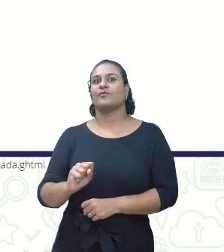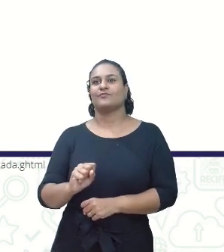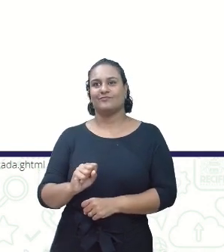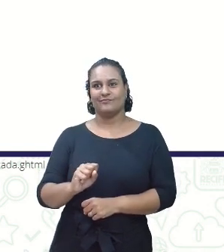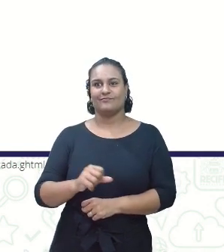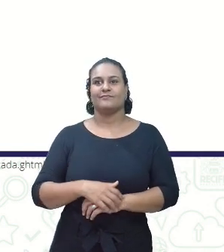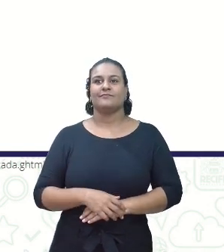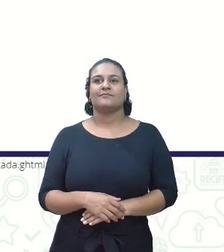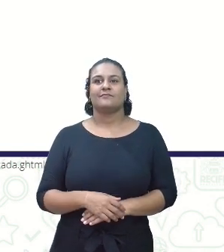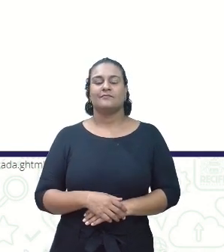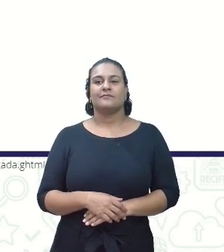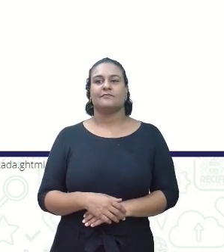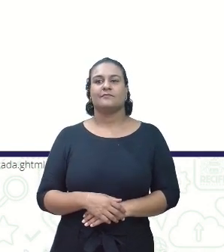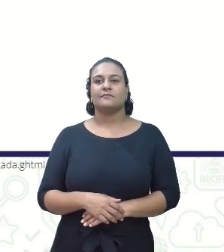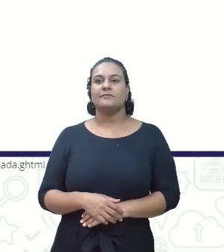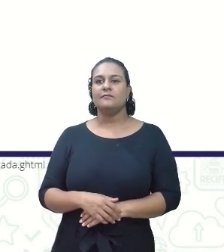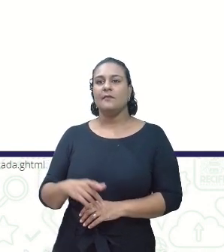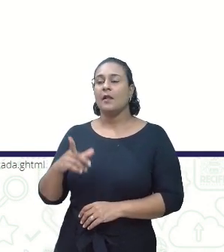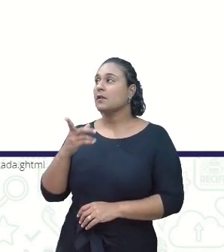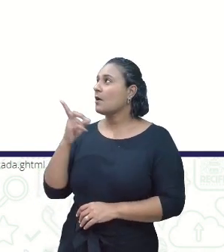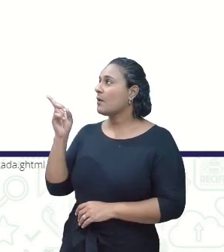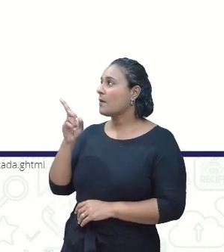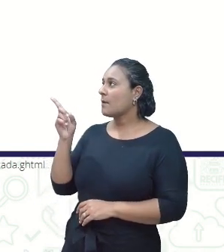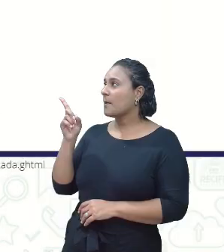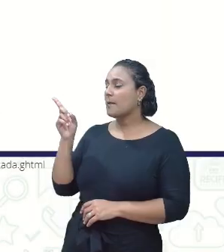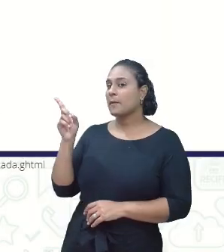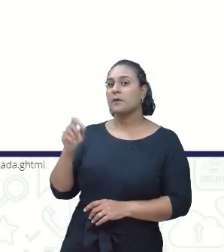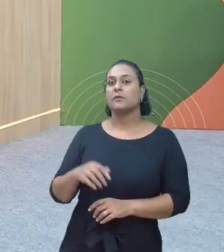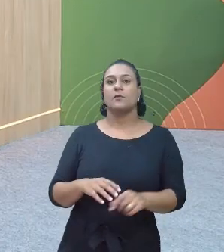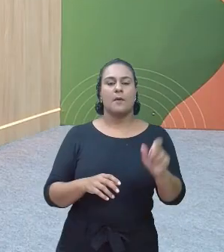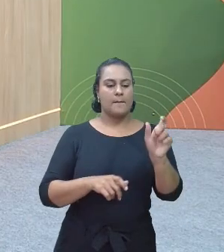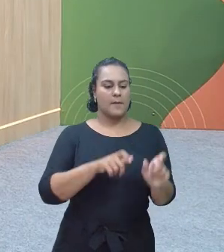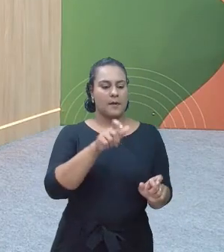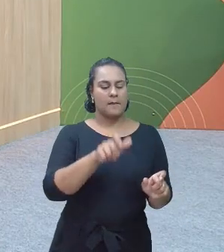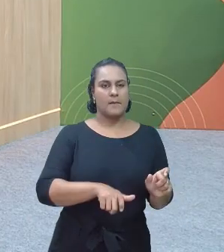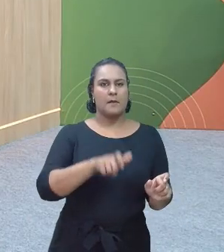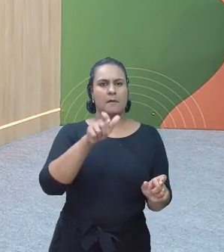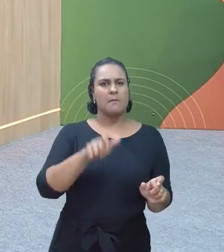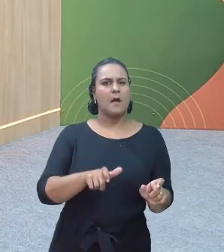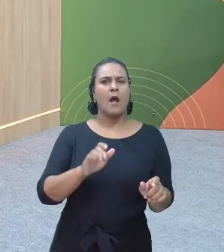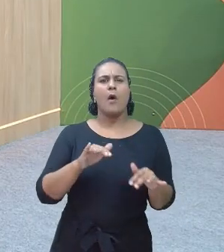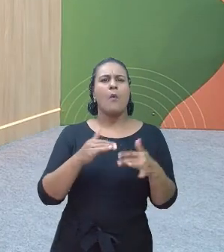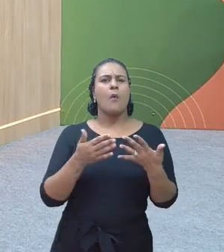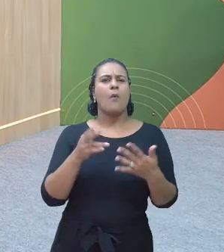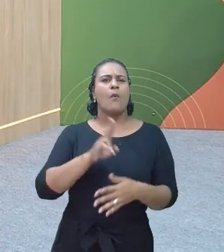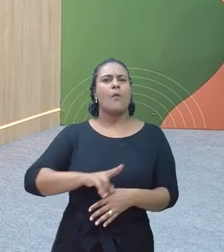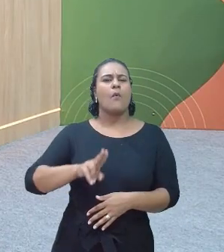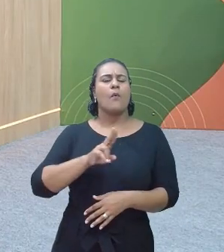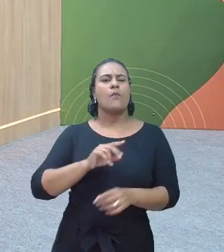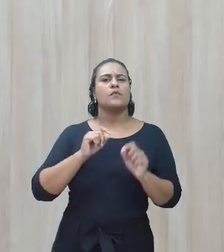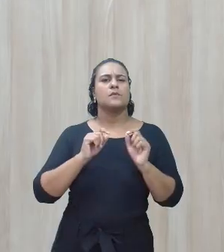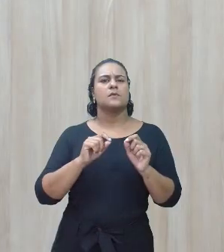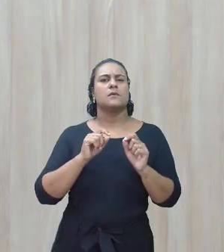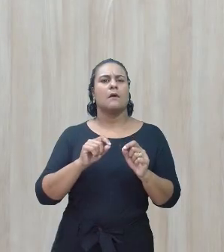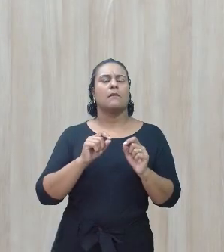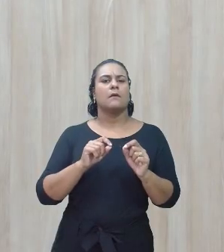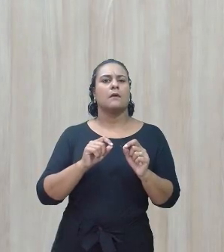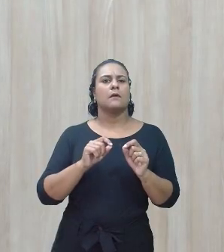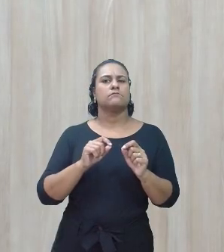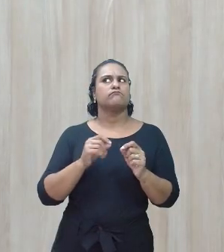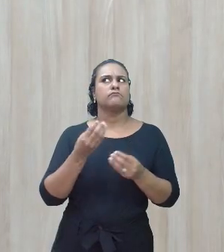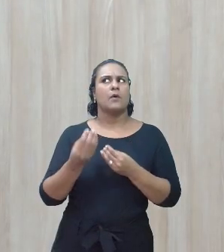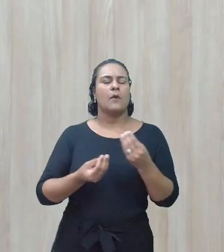de pessoas. Aqui nesse momento do gráfico tem, ó, dispositivo de acesso. Qual é o dispositivo mais utilizado para acessar